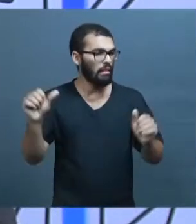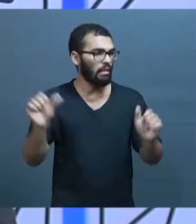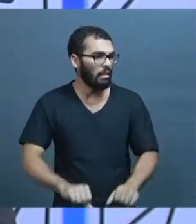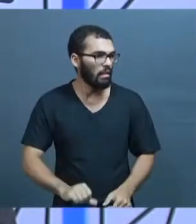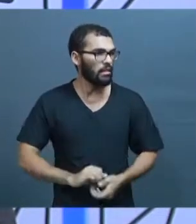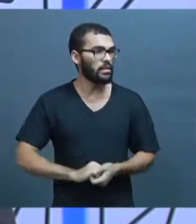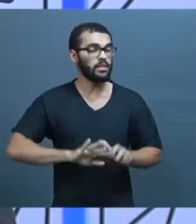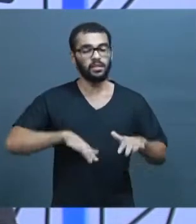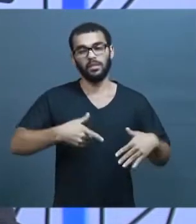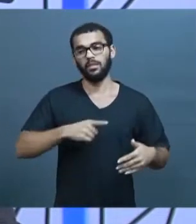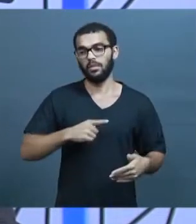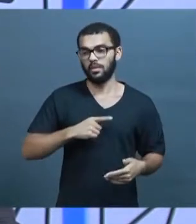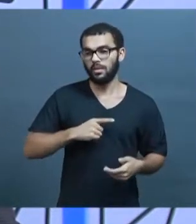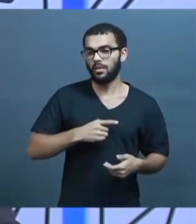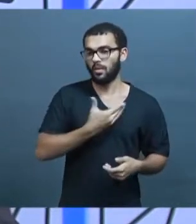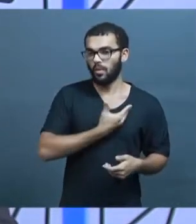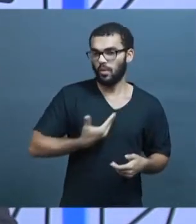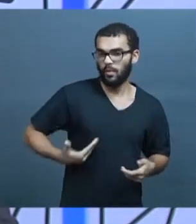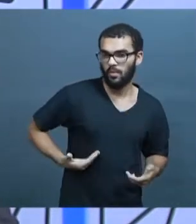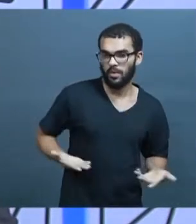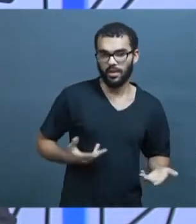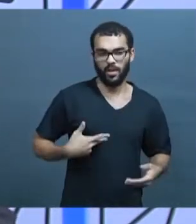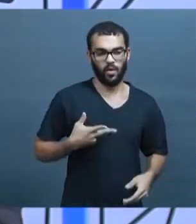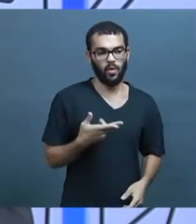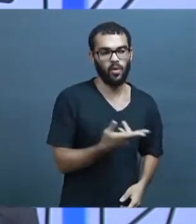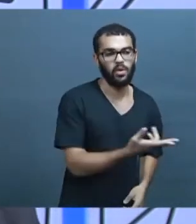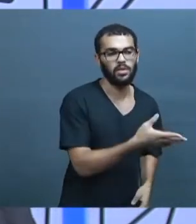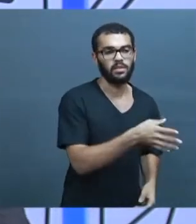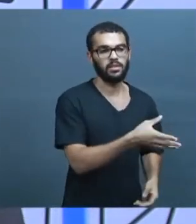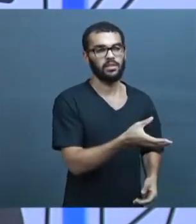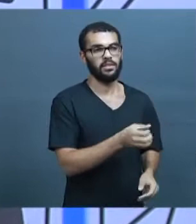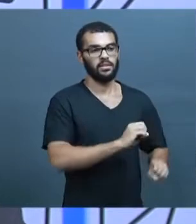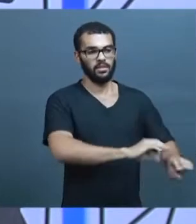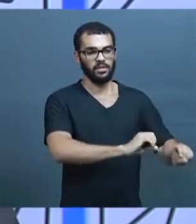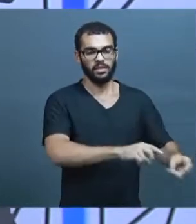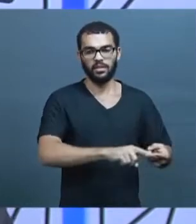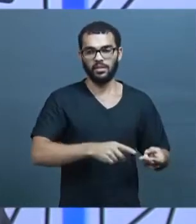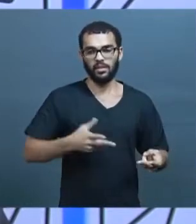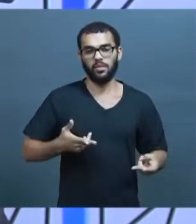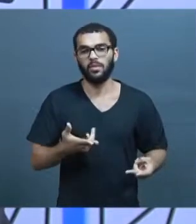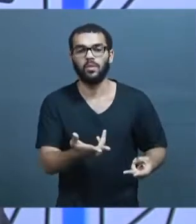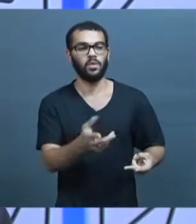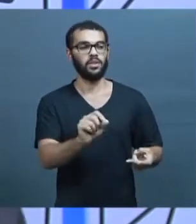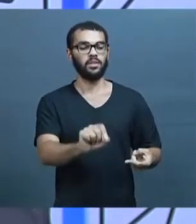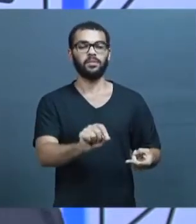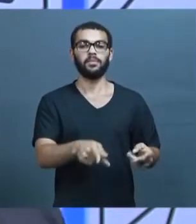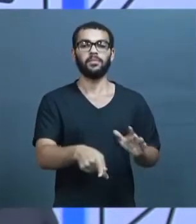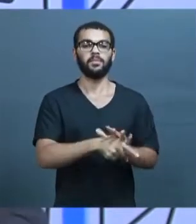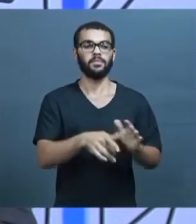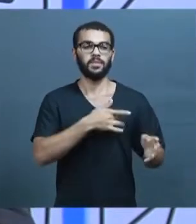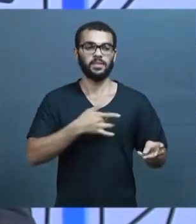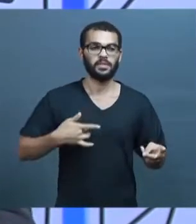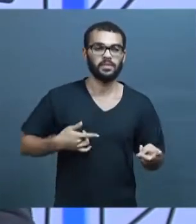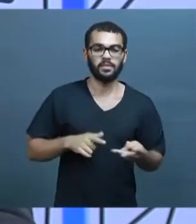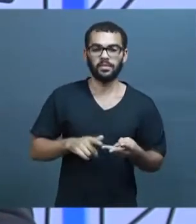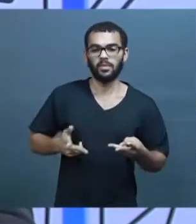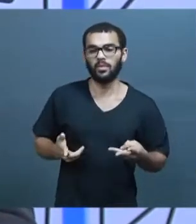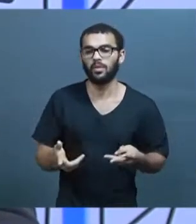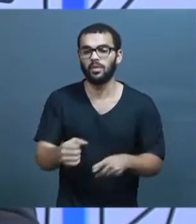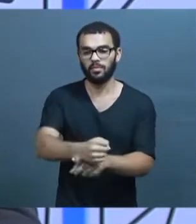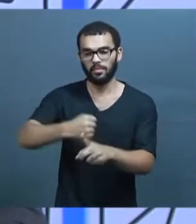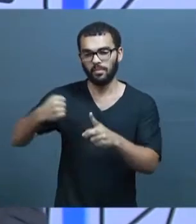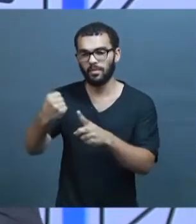cortando de outras áreas. Né? O governo corta da educação, o governo corta da saúde, corta da assistência social, corta da